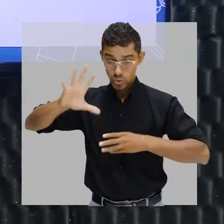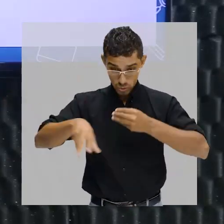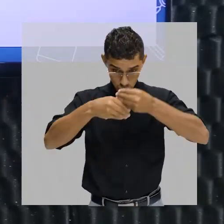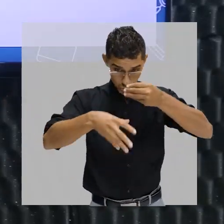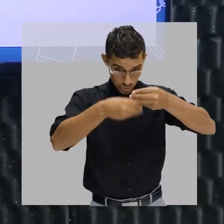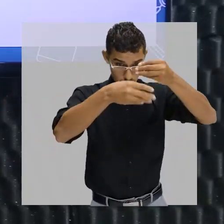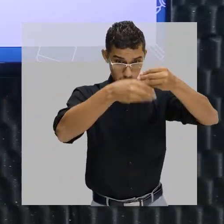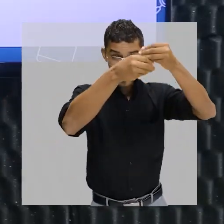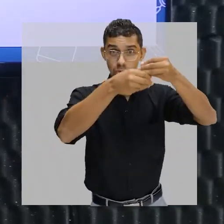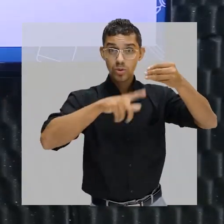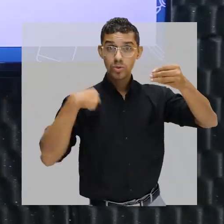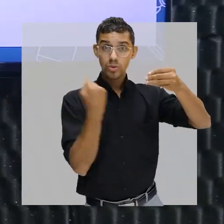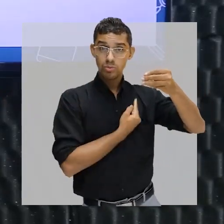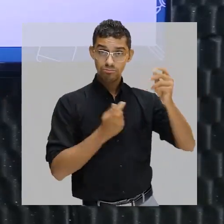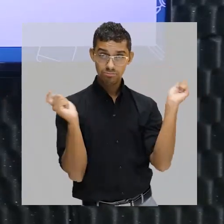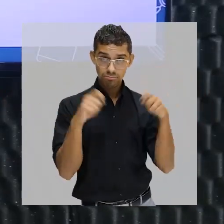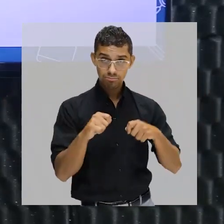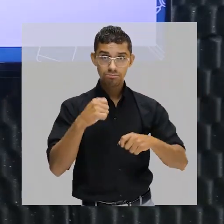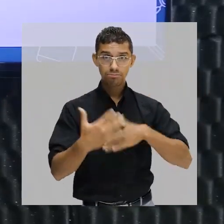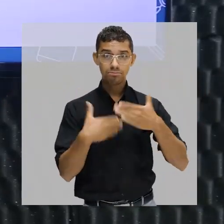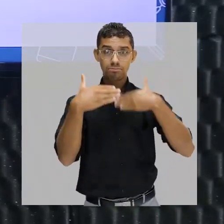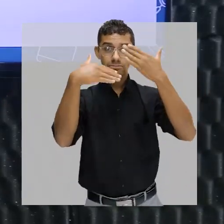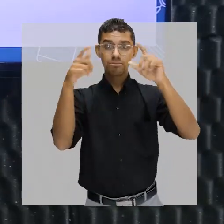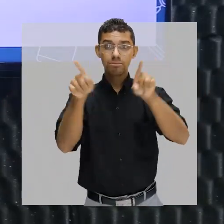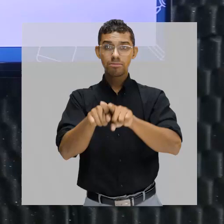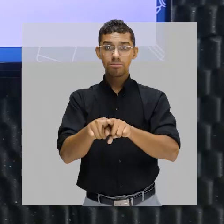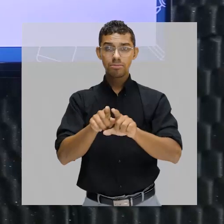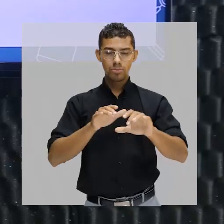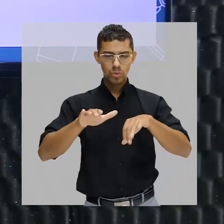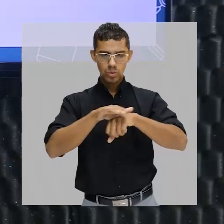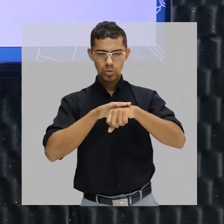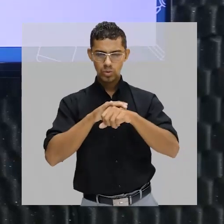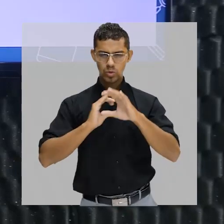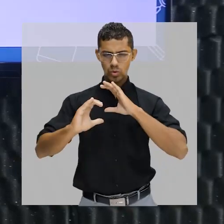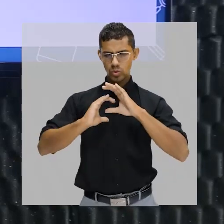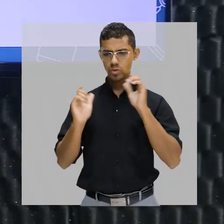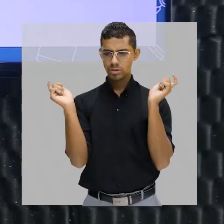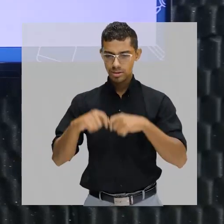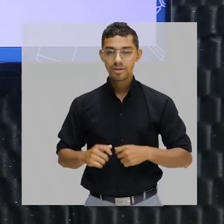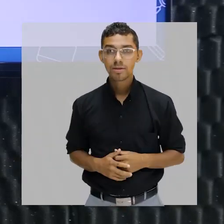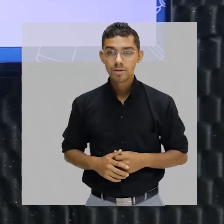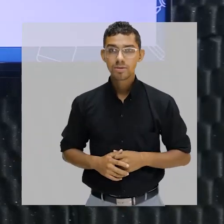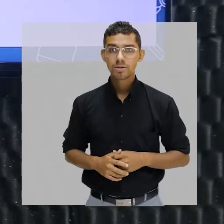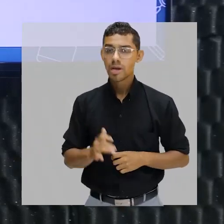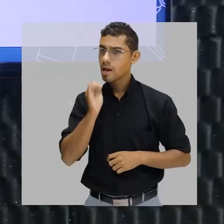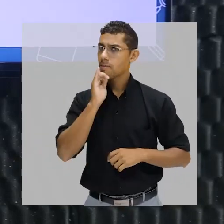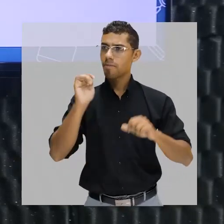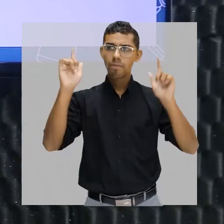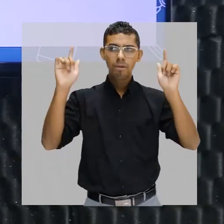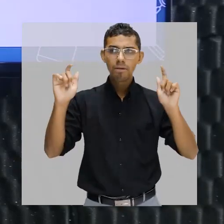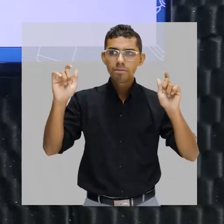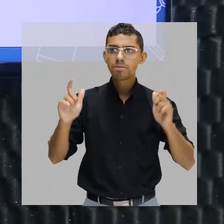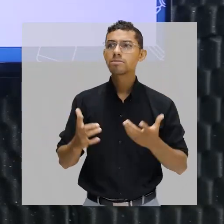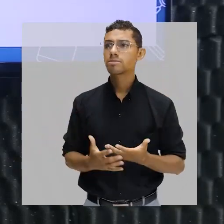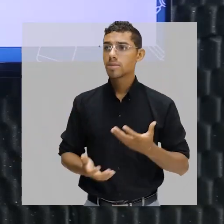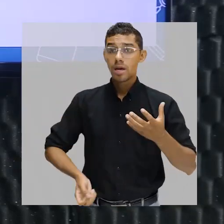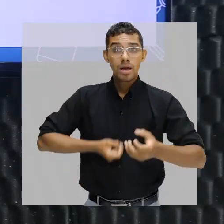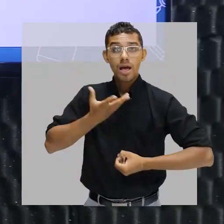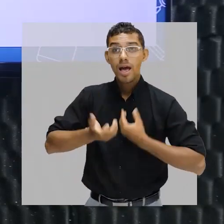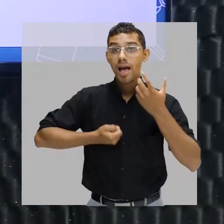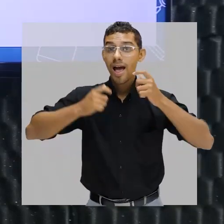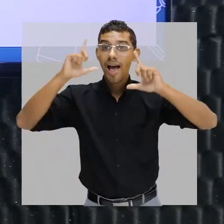nos apossamos para desenvolver a nossa comunicação, tá certo? Então, os gestos, as